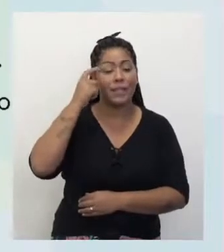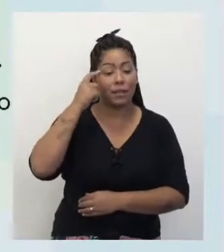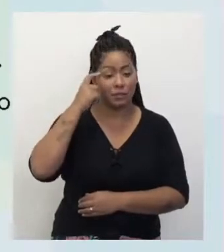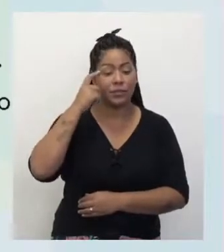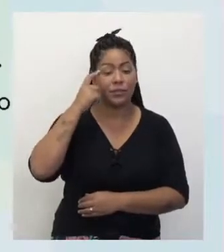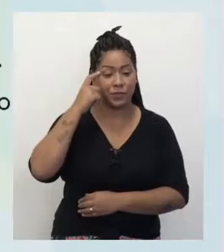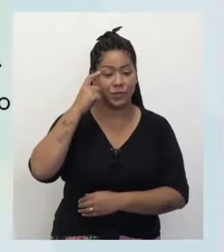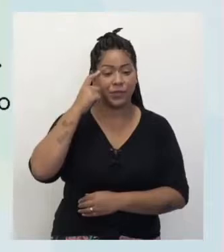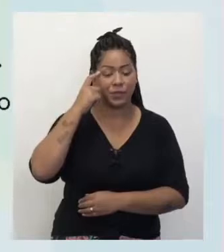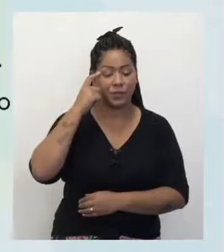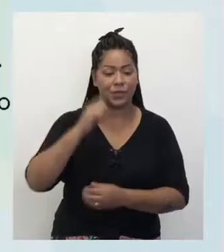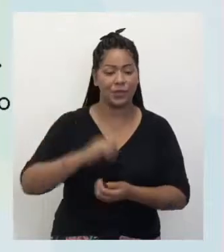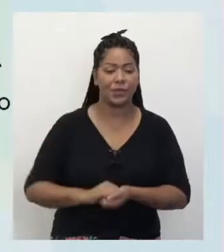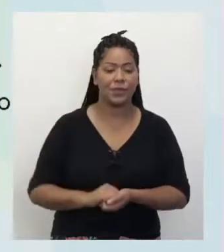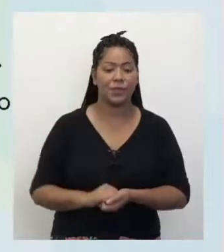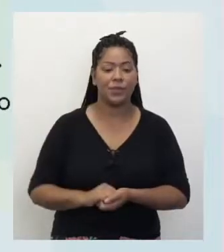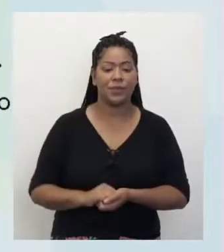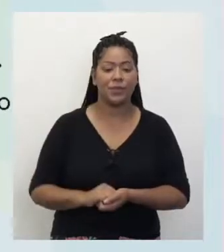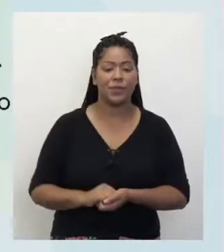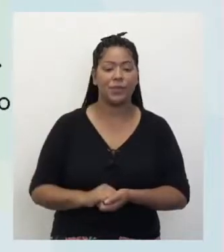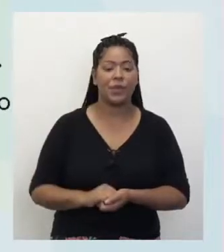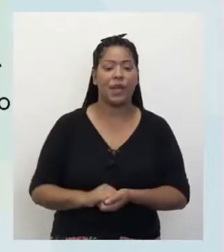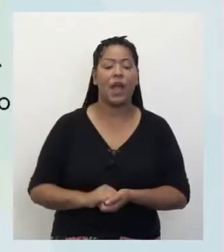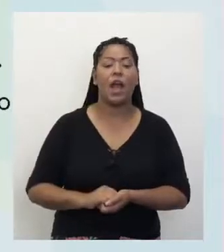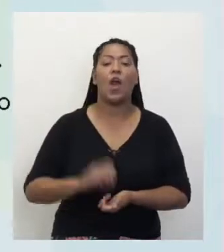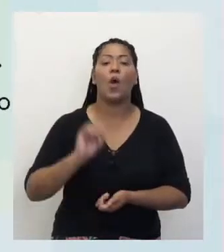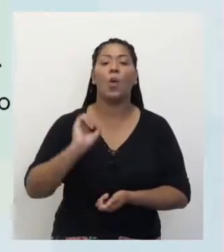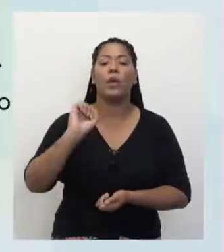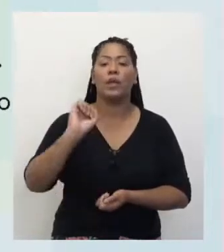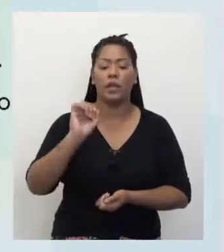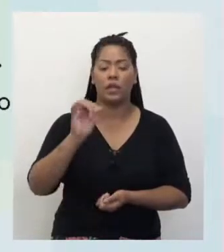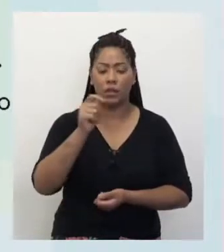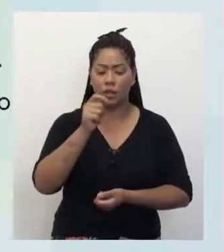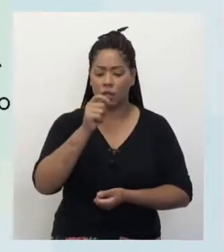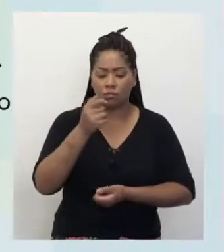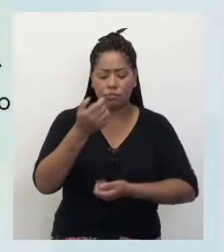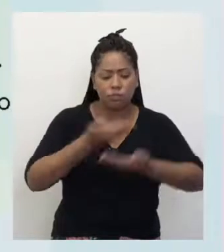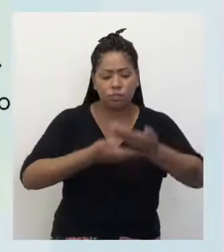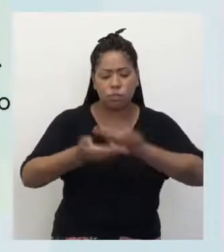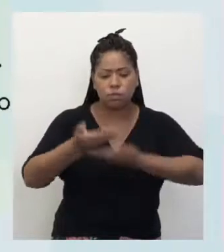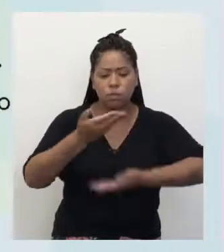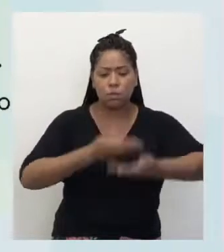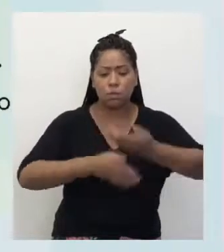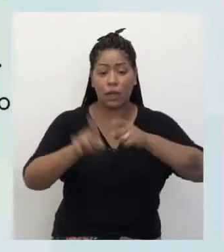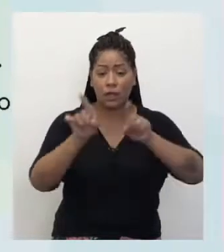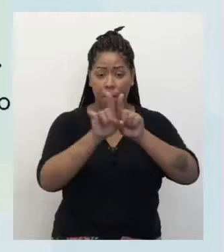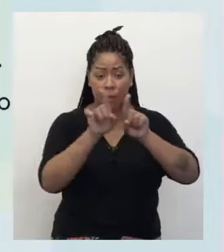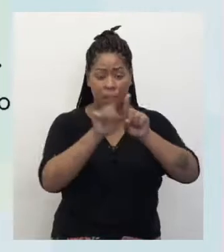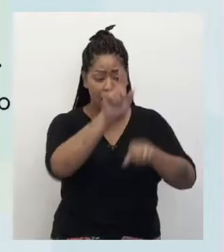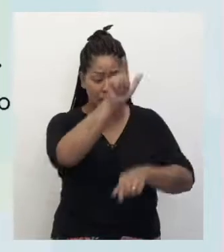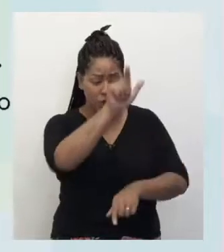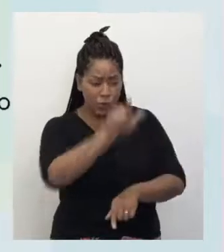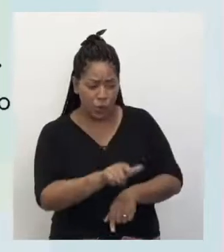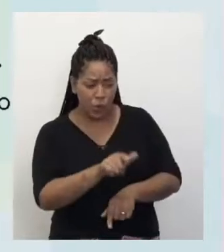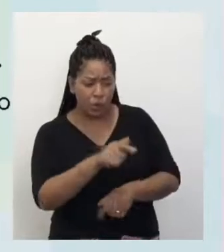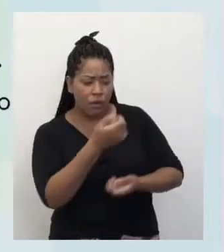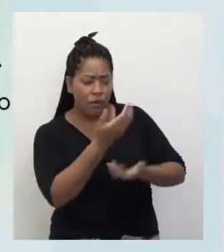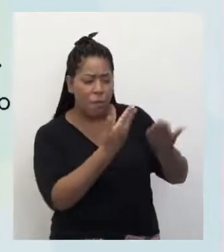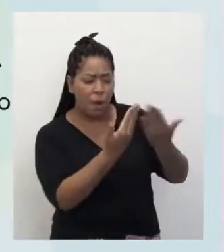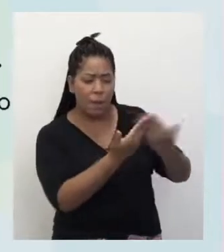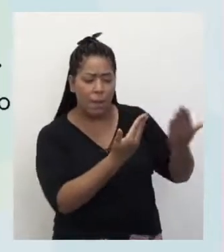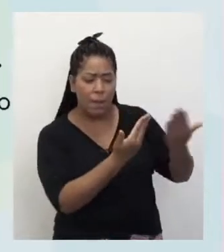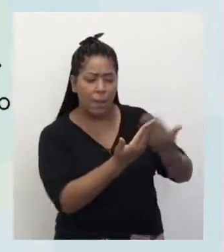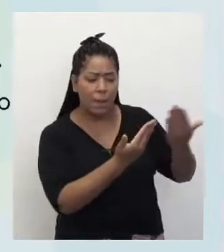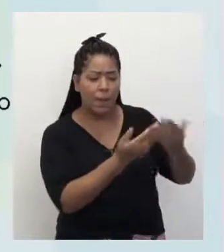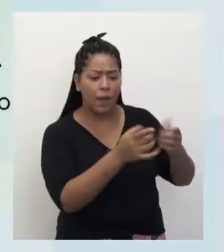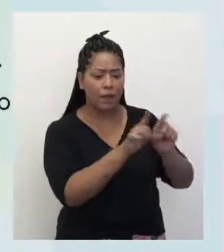a mensagem, a informação que será compartilhada, o locutor ou emissor é quem vai receber essa mensagem, o